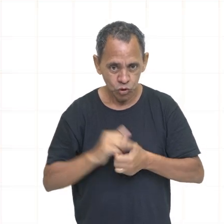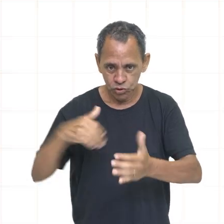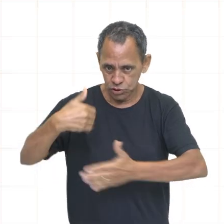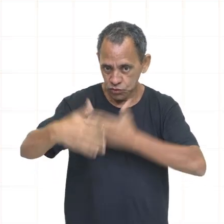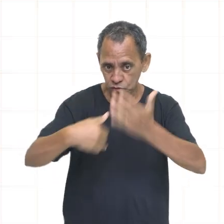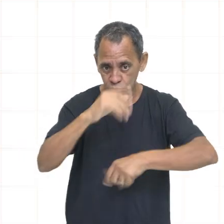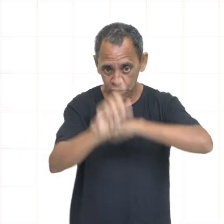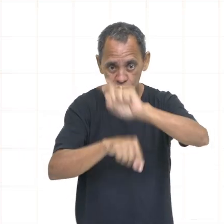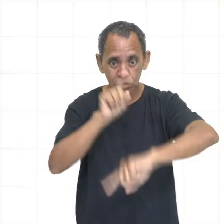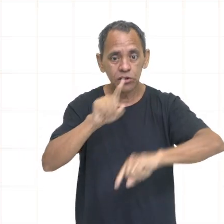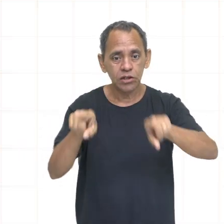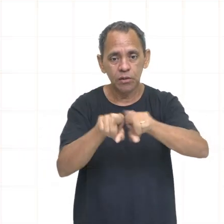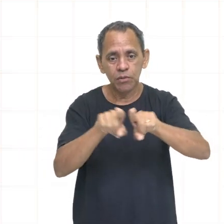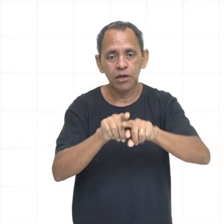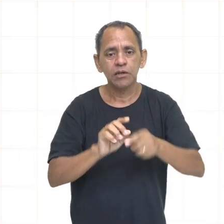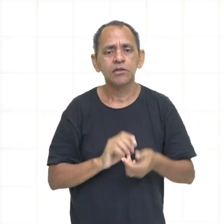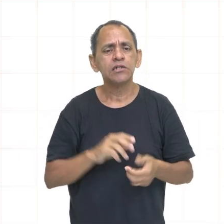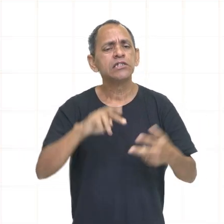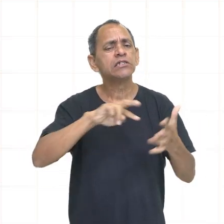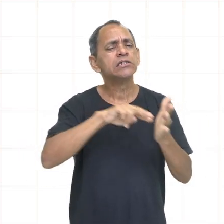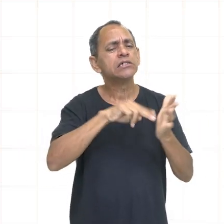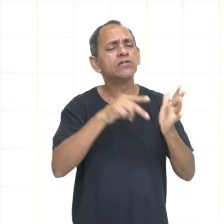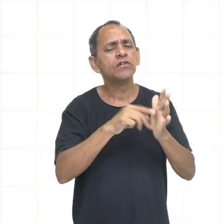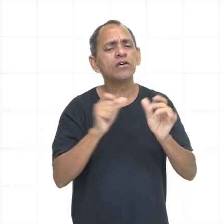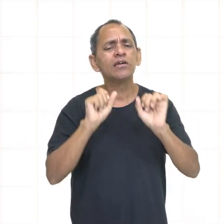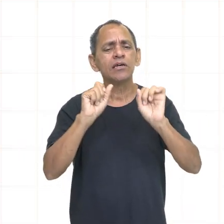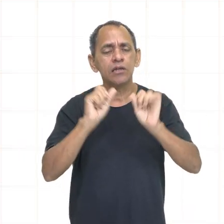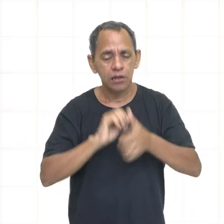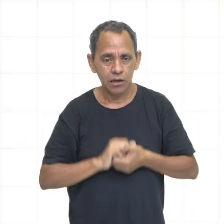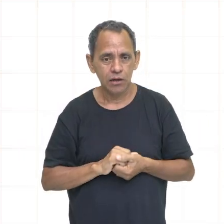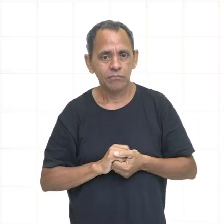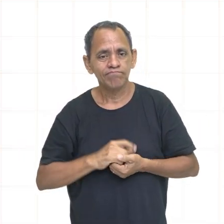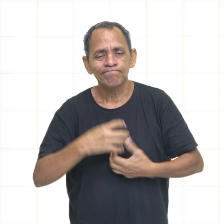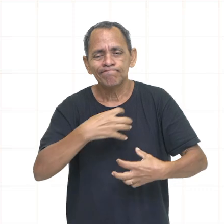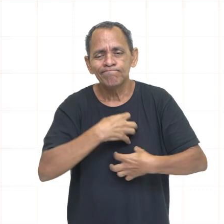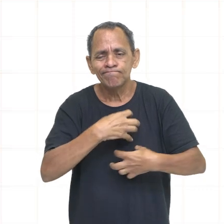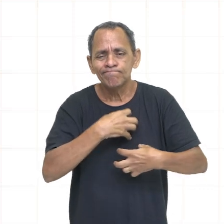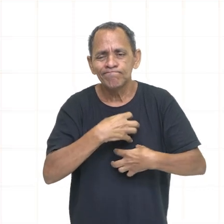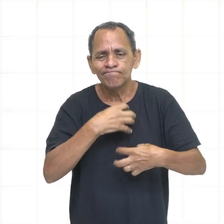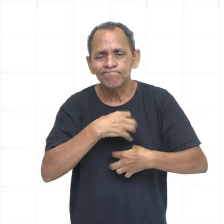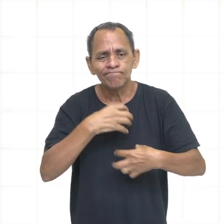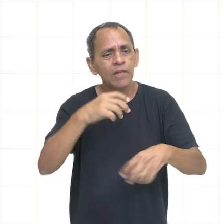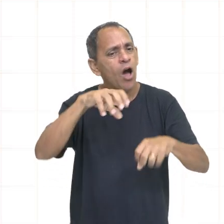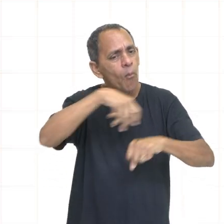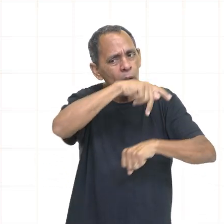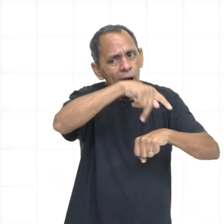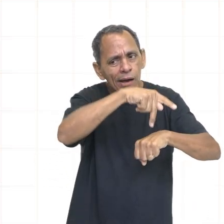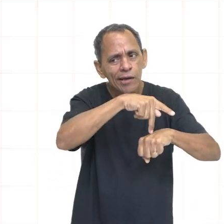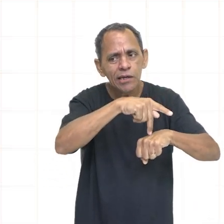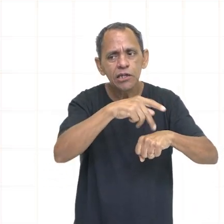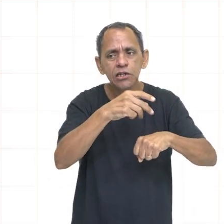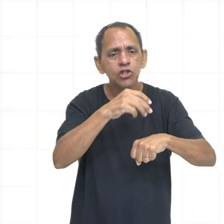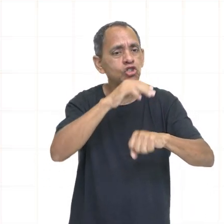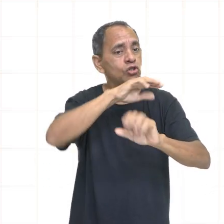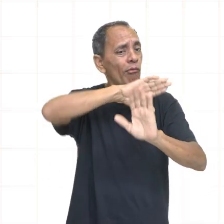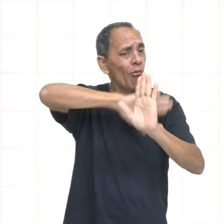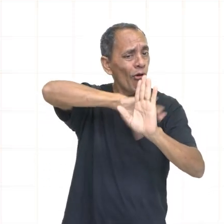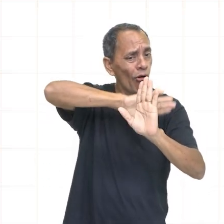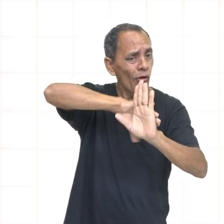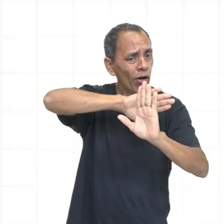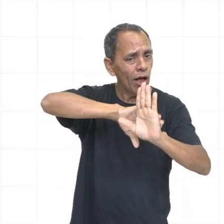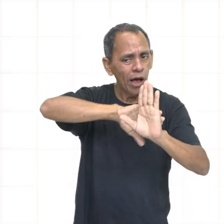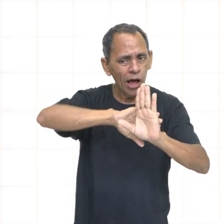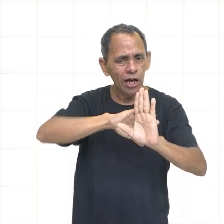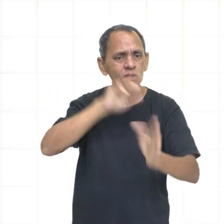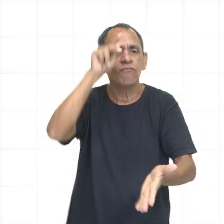gente? Nacionalismo é o sentimento, a noção de pertencimento a um povo ou uma